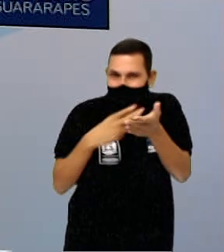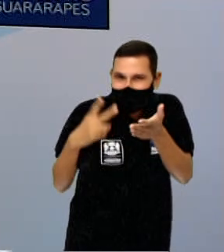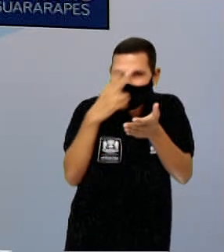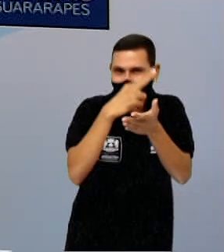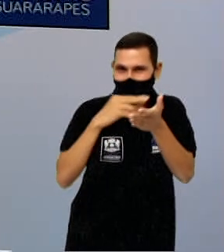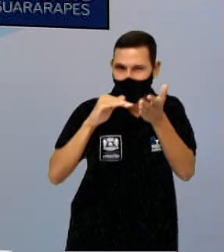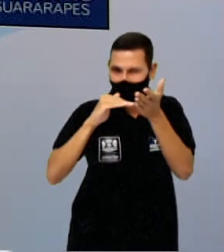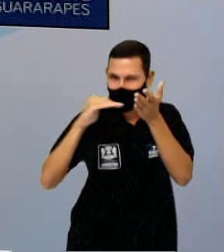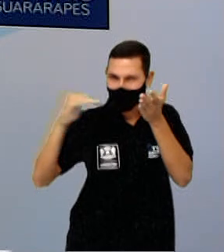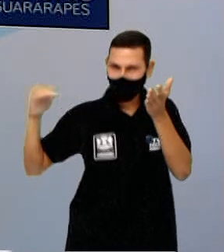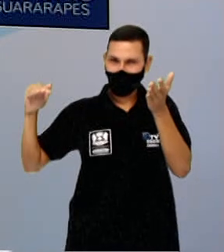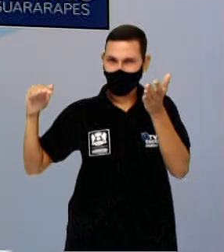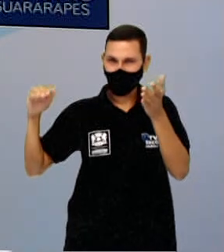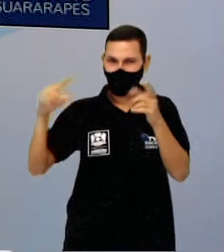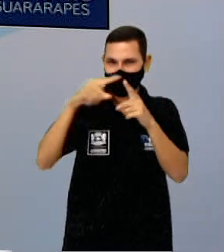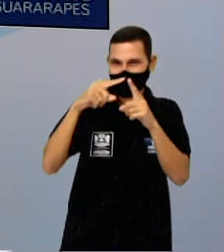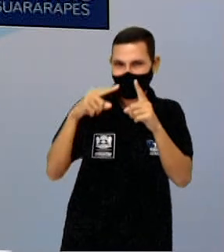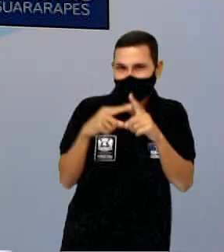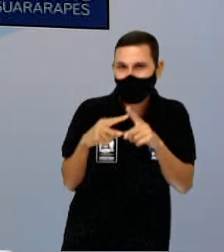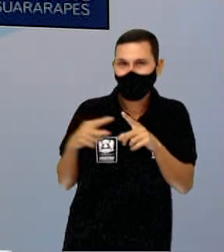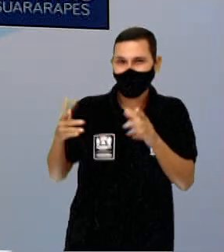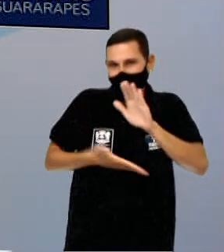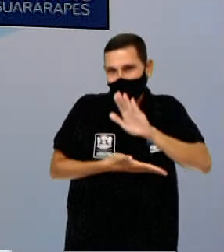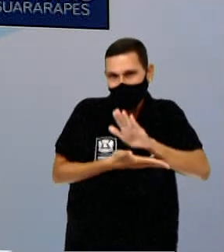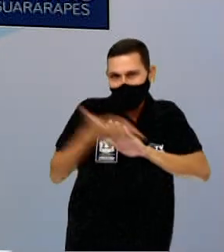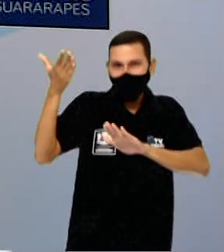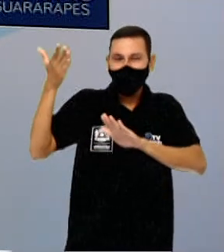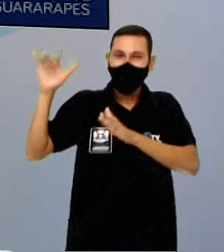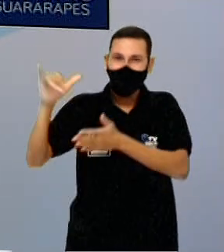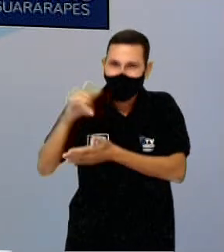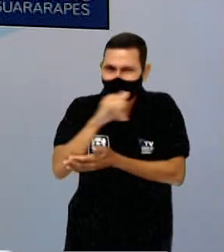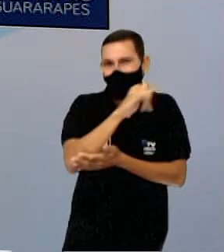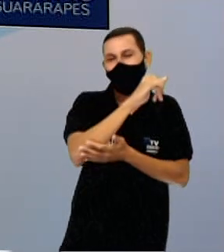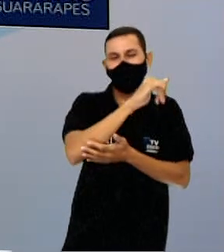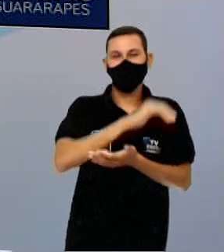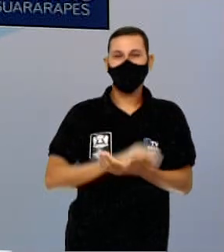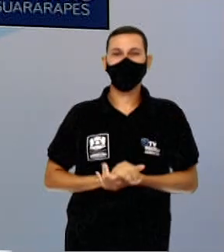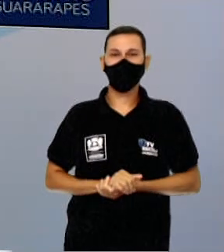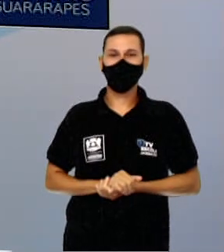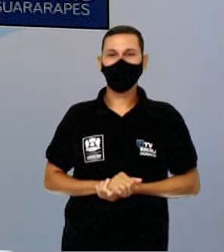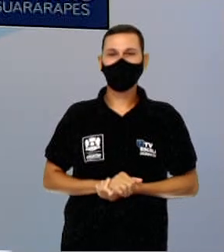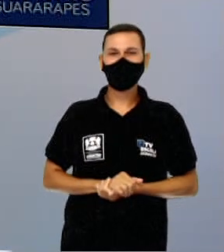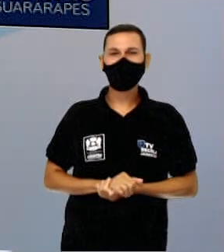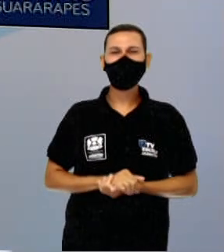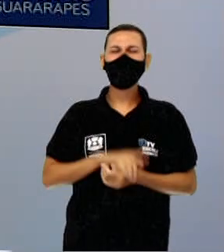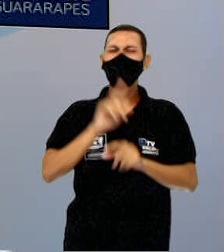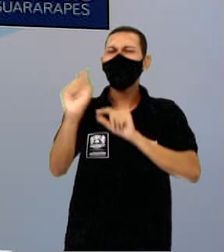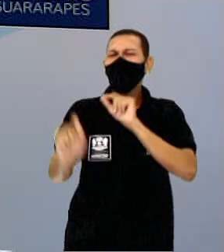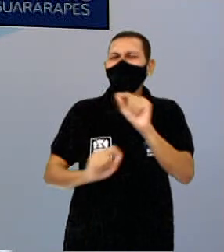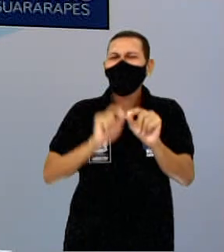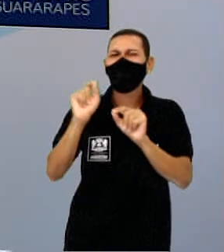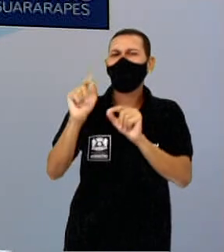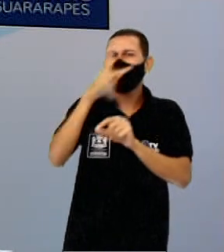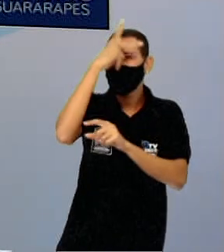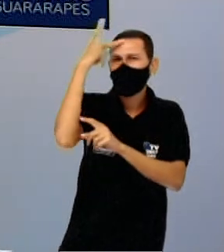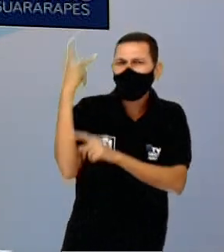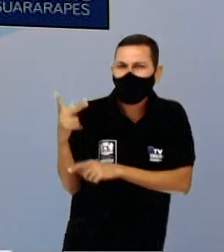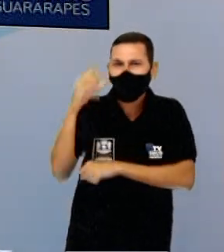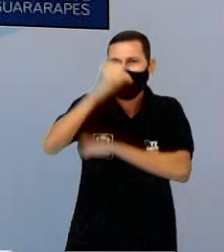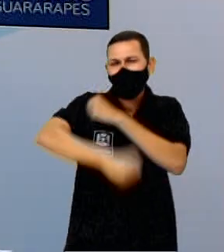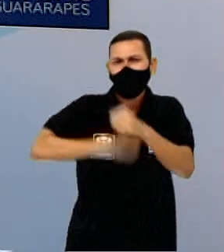Um tipo de avião, ou monomotor, certo? Quem foi que em